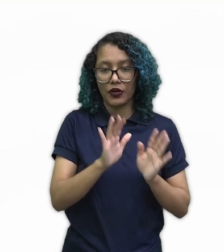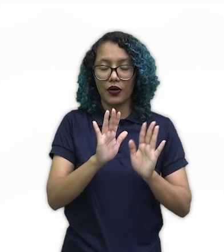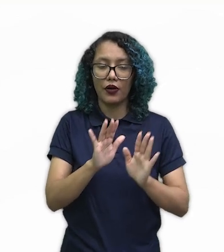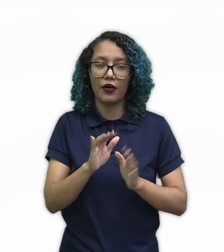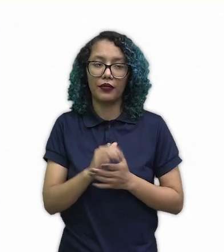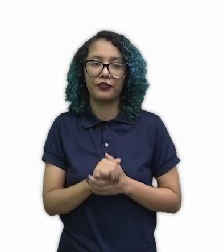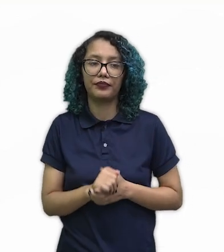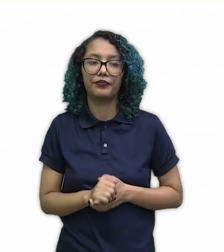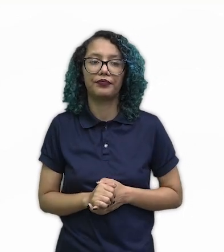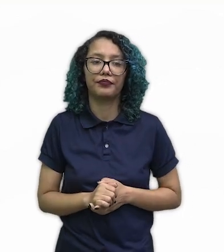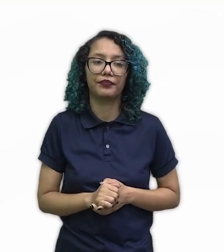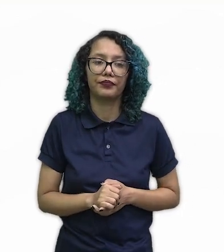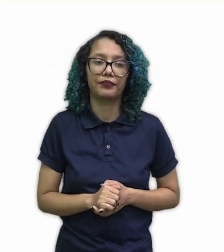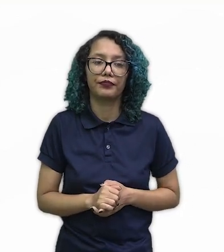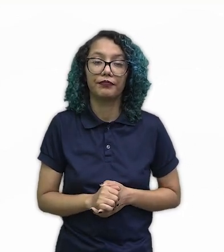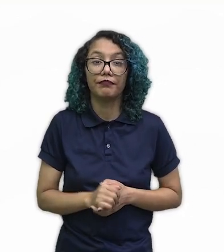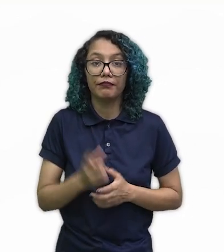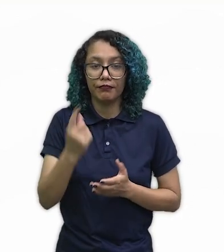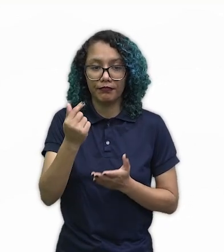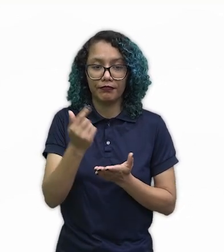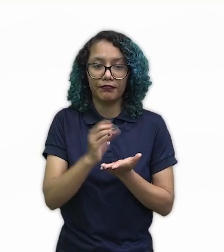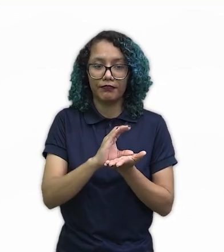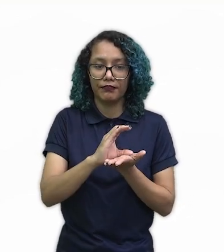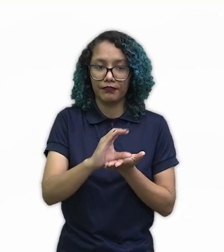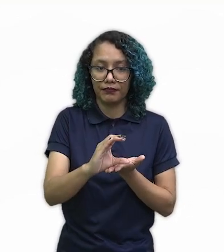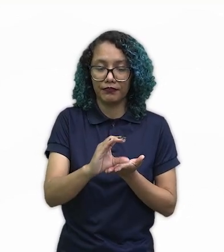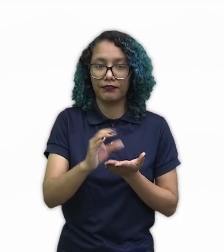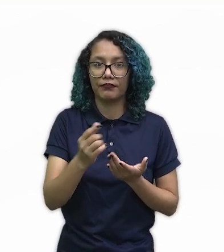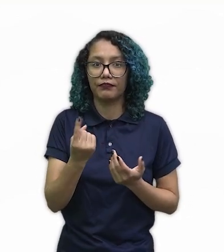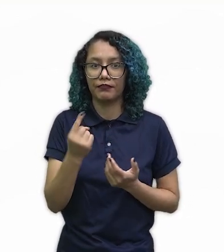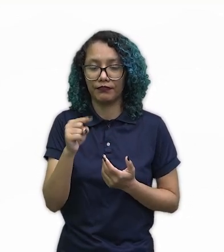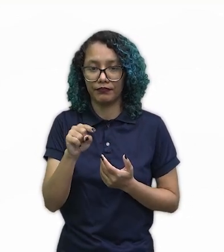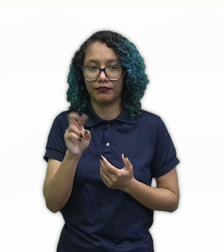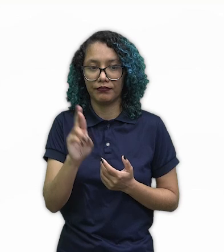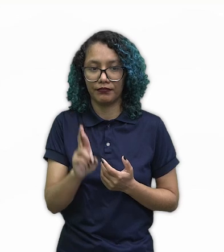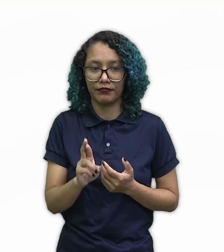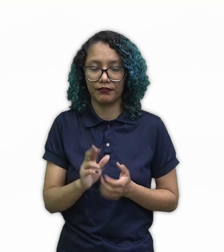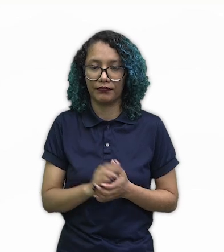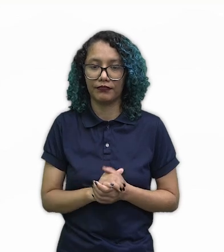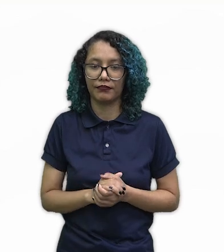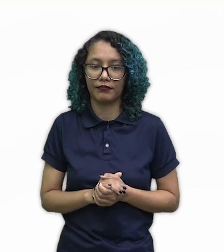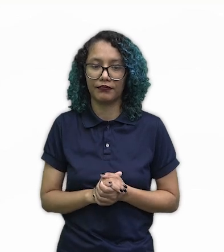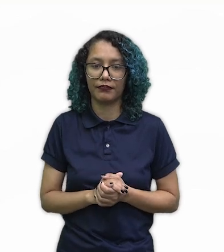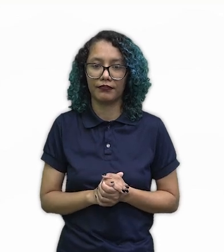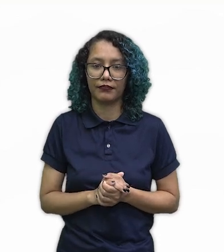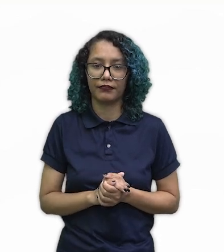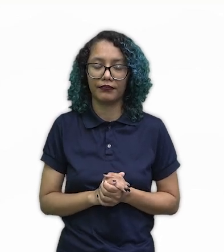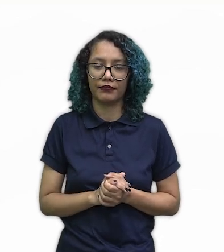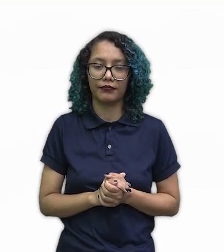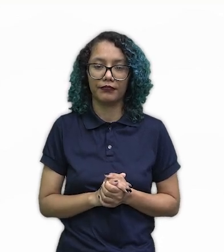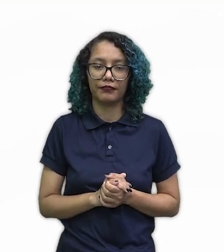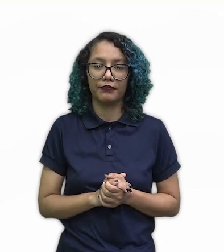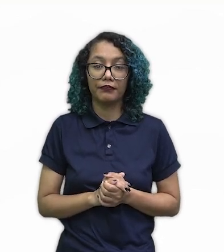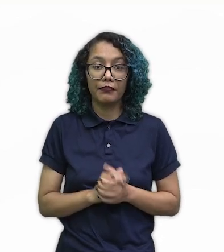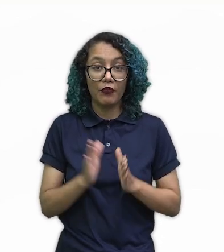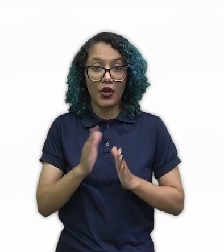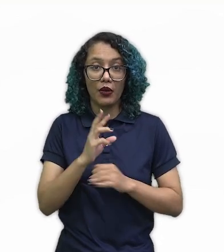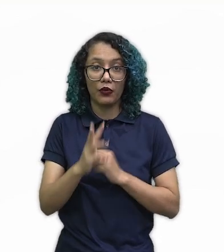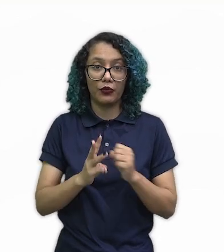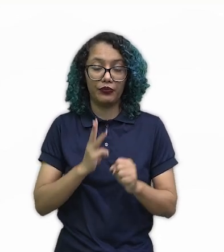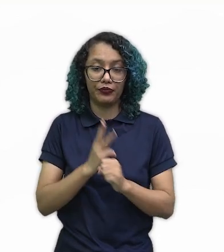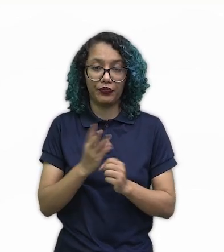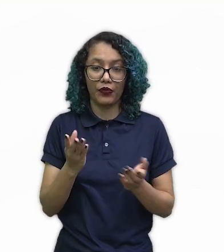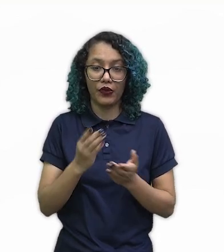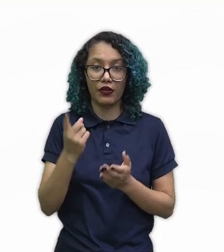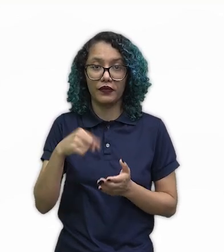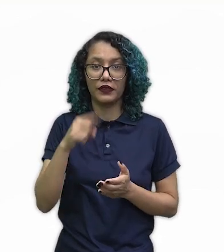de R$1.000, tá legal? A taxa é 10% e o tempo é 3 anos. E você vai ver aí como que